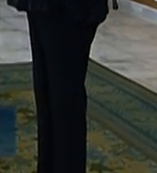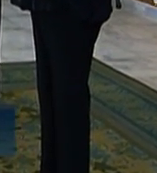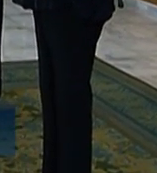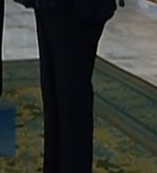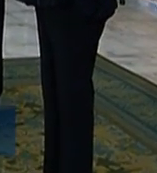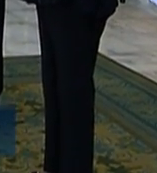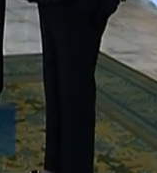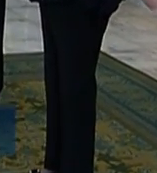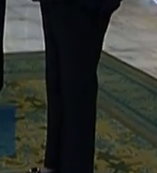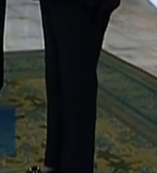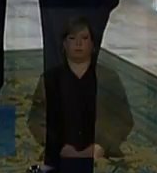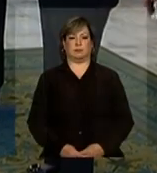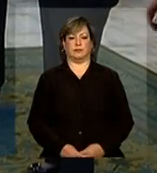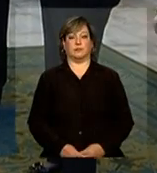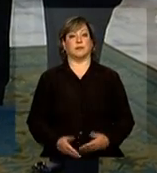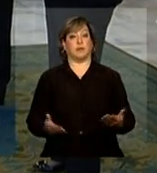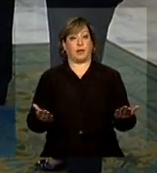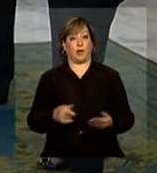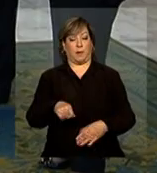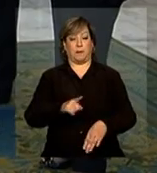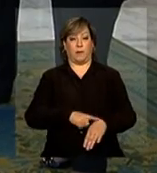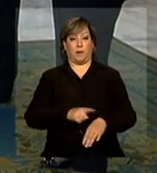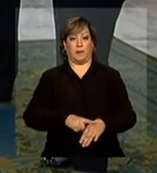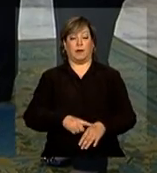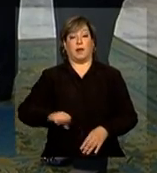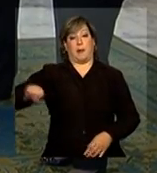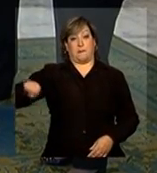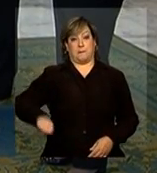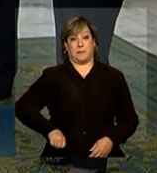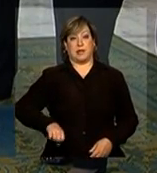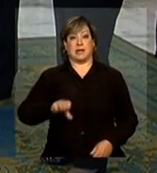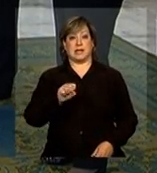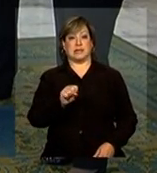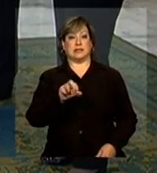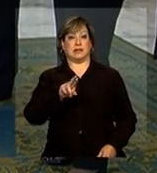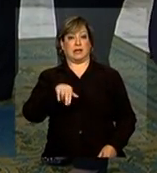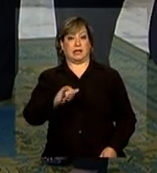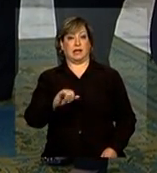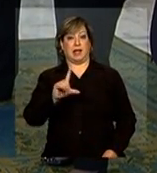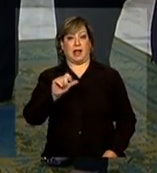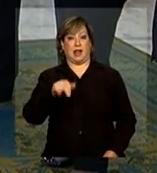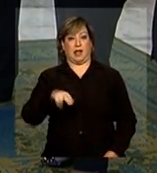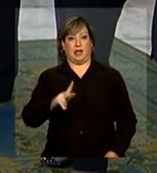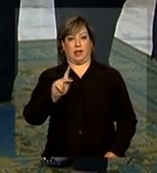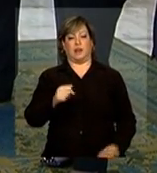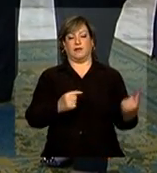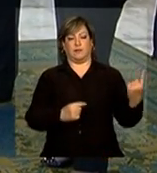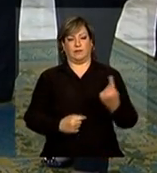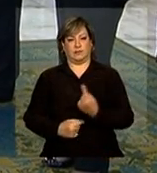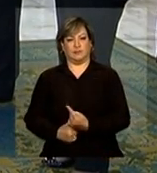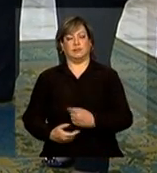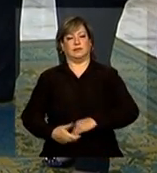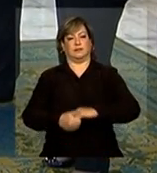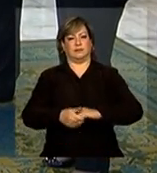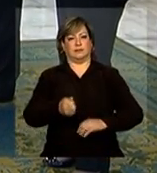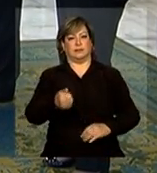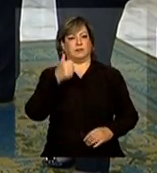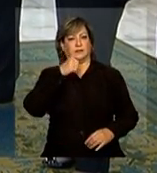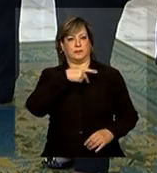Neste momento, o embaixador do Sri Lanka se apresenta à presidenta Dilma Rousseff.